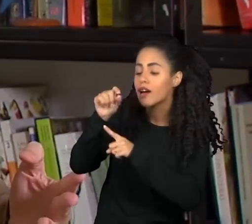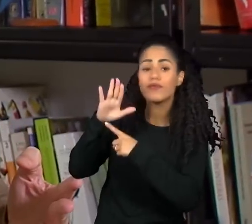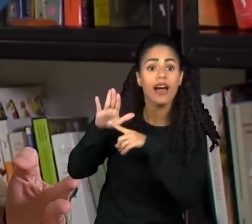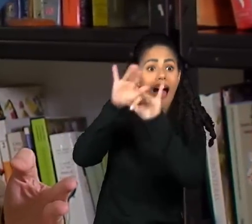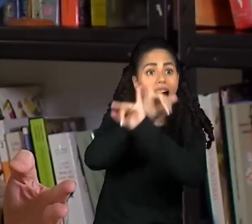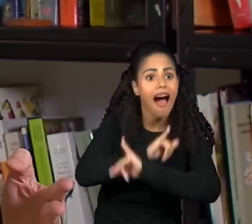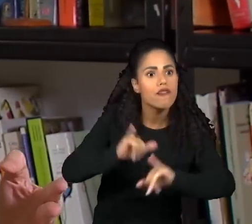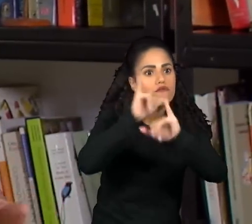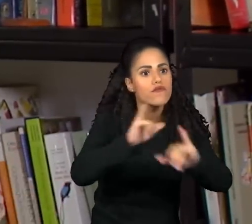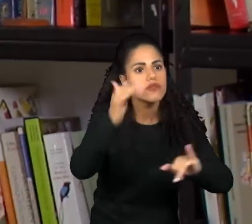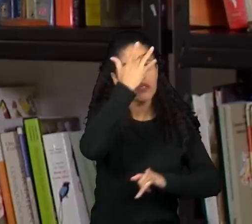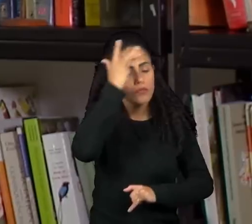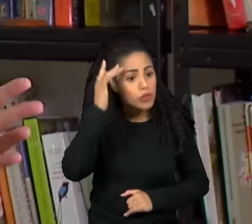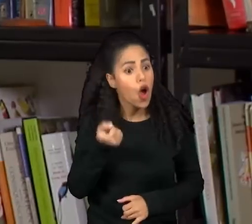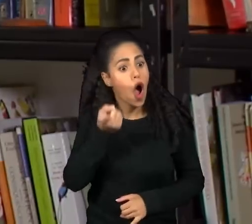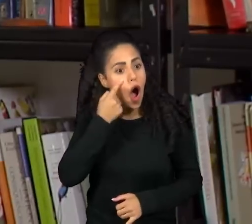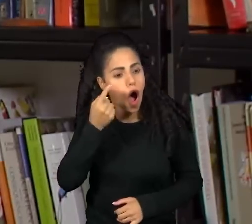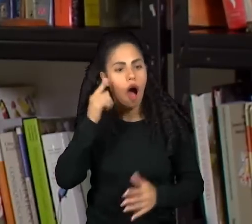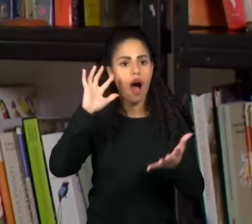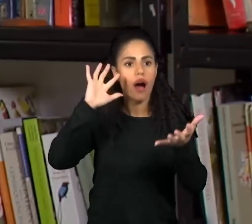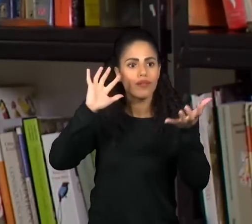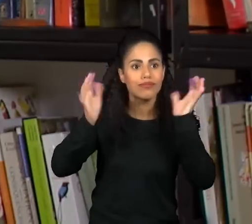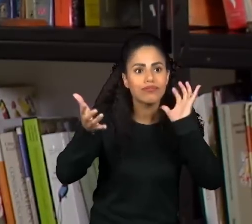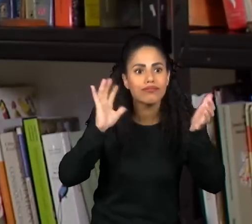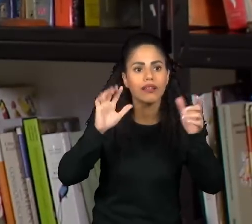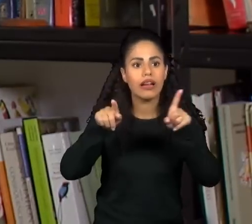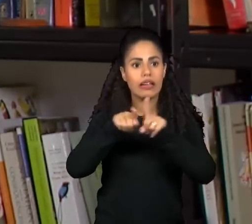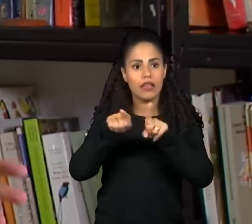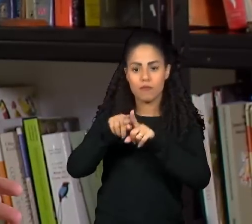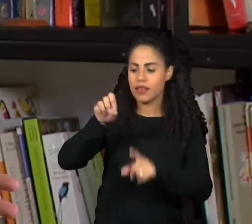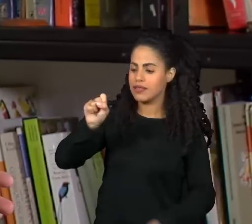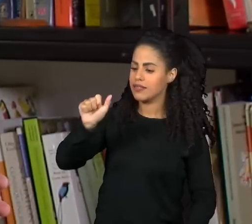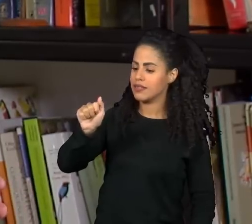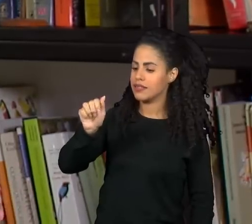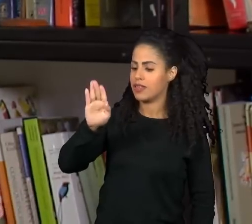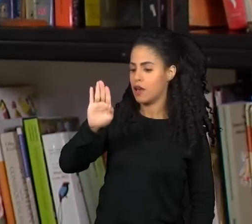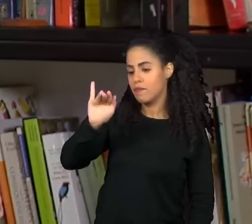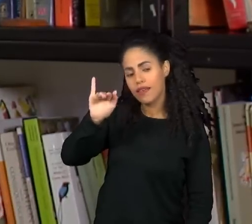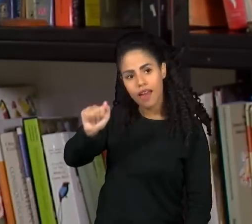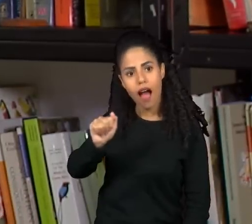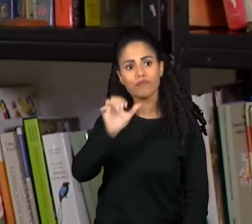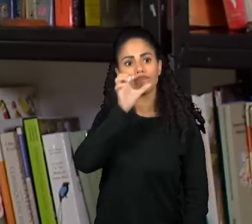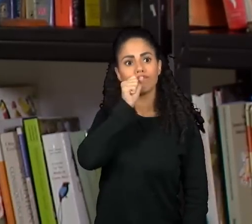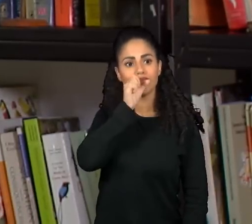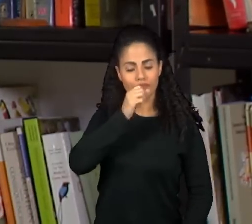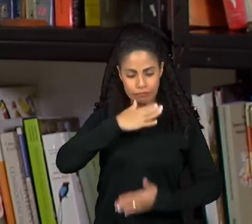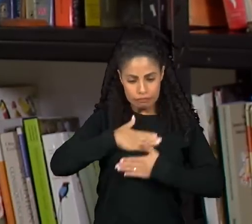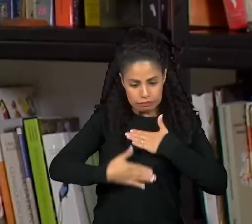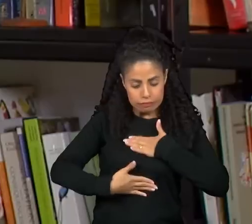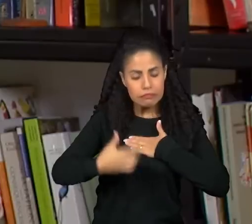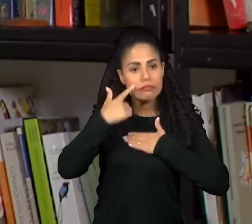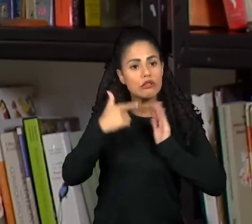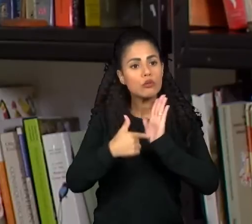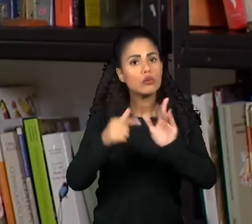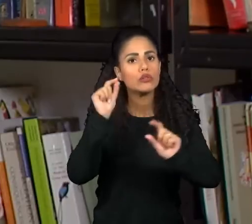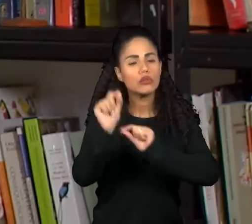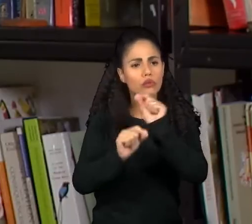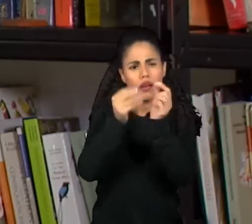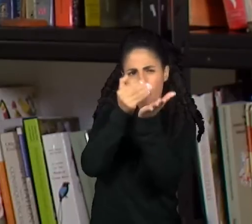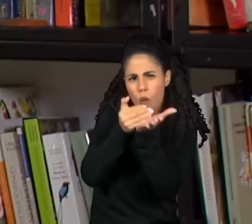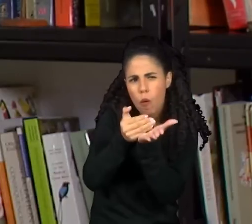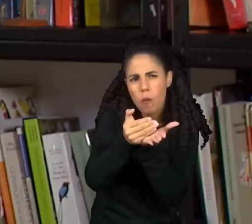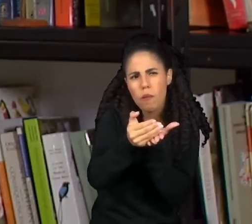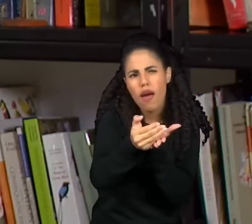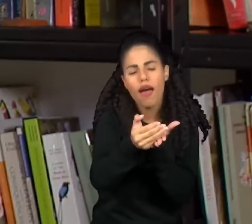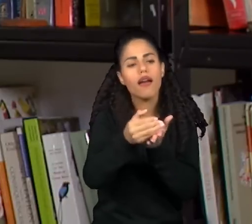está acontecendo. E, por exemplo, no caso do sabiá laranjeira, a gente vem notando que geralmente ali começava o período